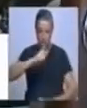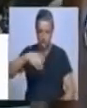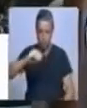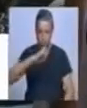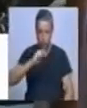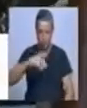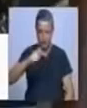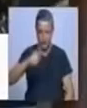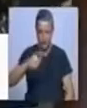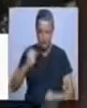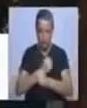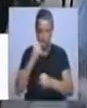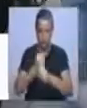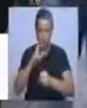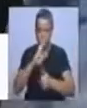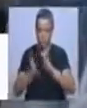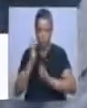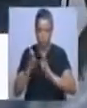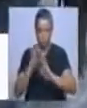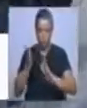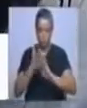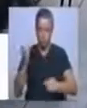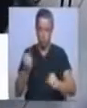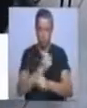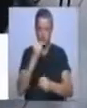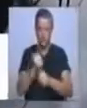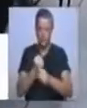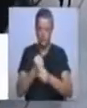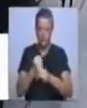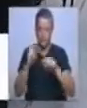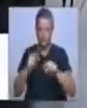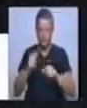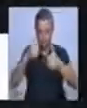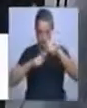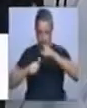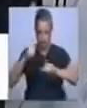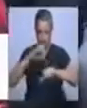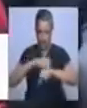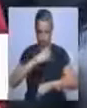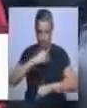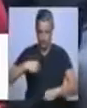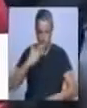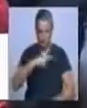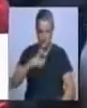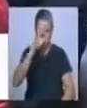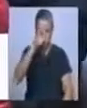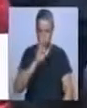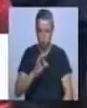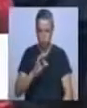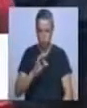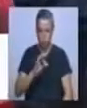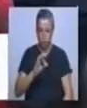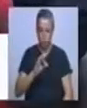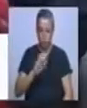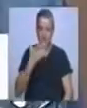de urgência na totalidade em que asseguram os serviços mínimos, serviços de cirurgia de medicina a 100%, o serviço